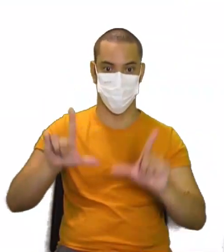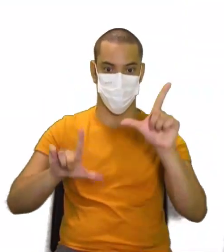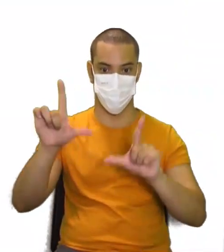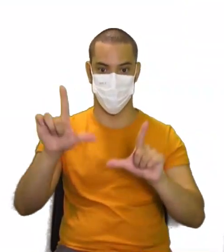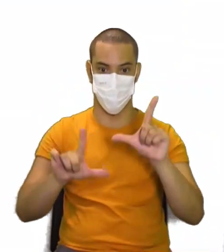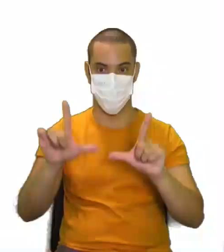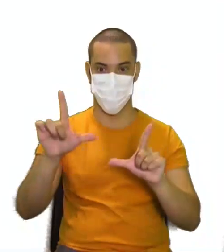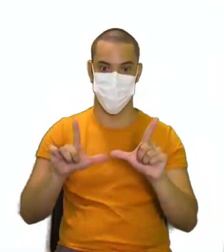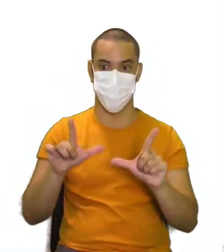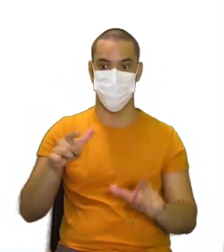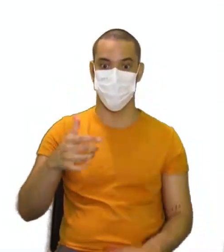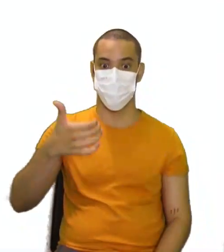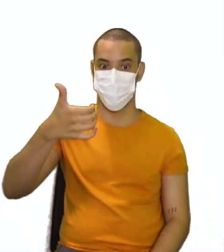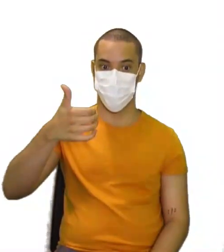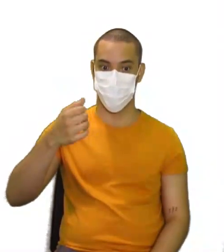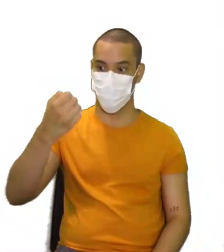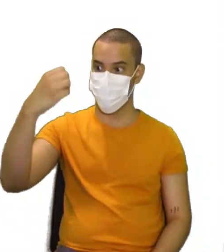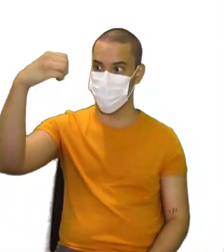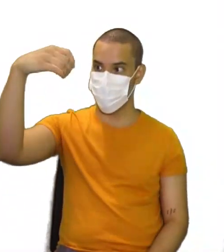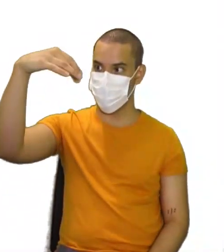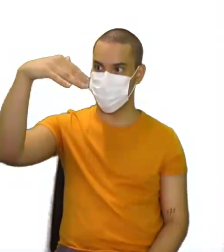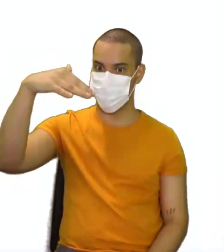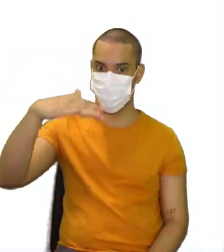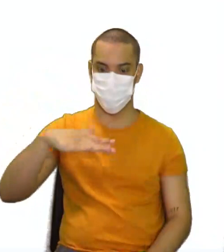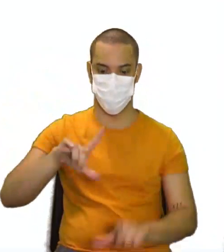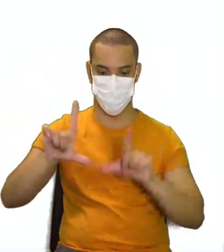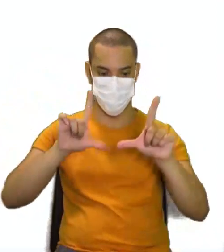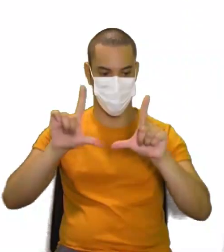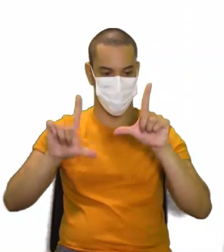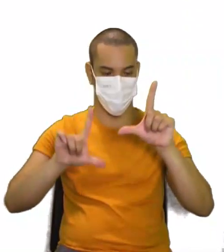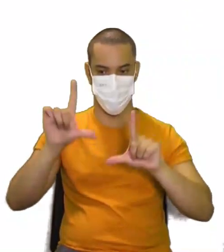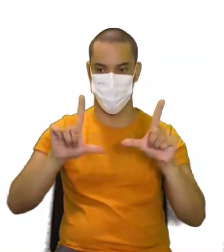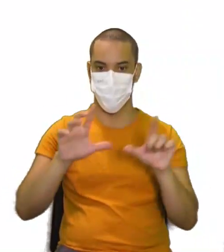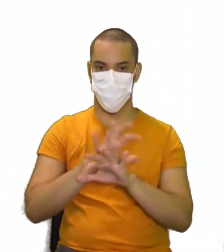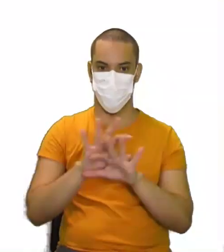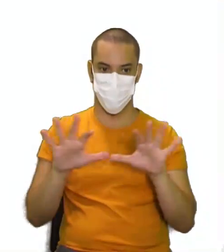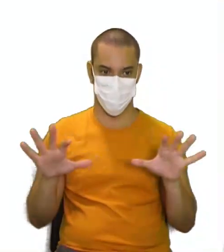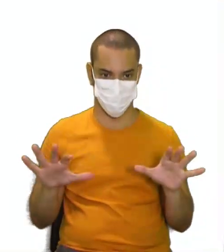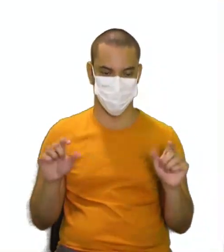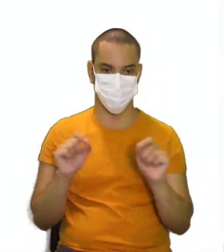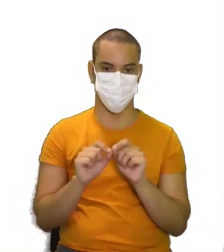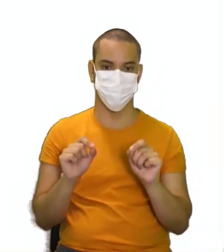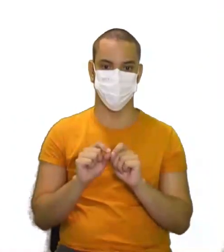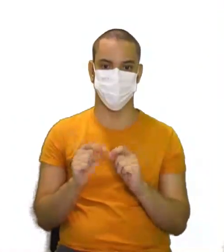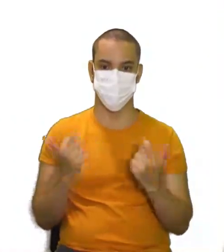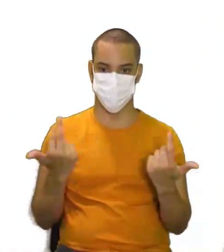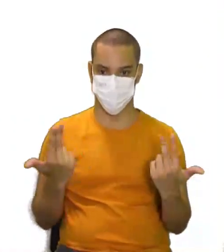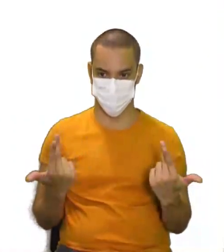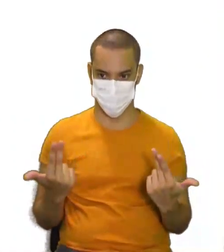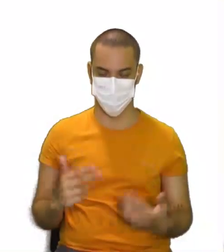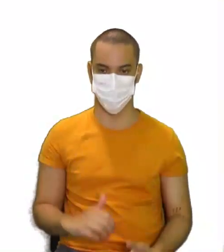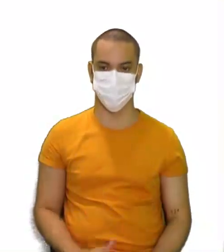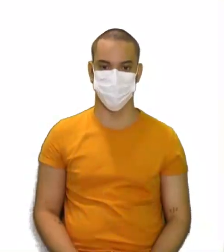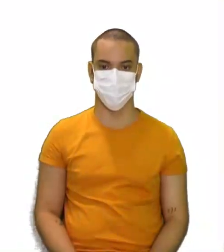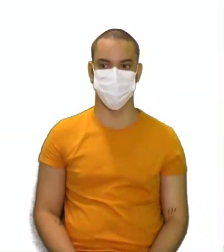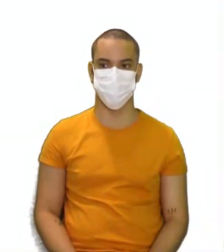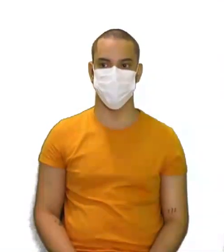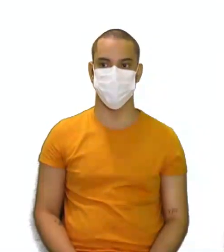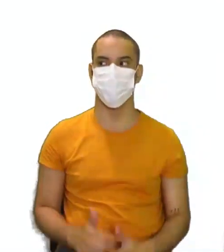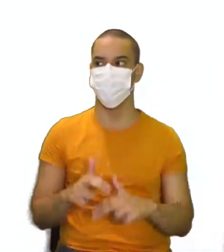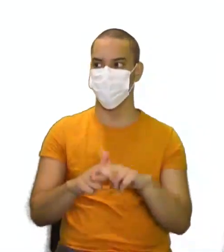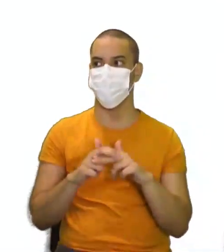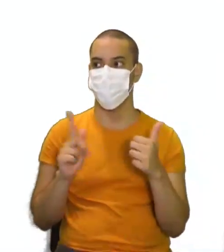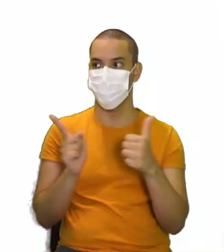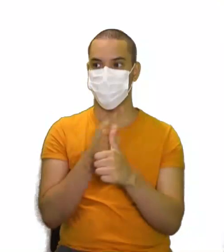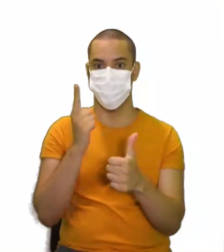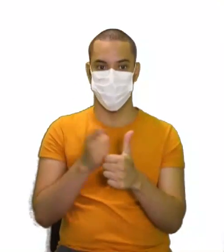coloca o dedo para cima, você vai ver que vai estar entrando na TV neste ponto que a carga está, tá? Então, aí é a